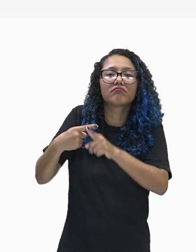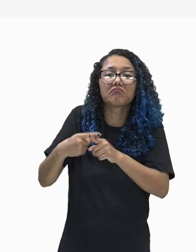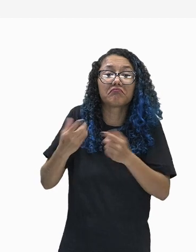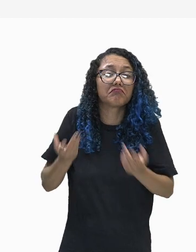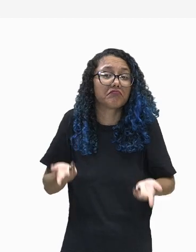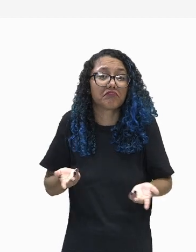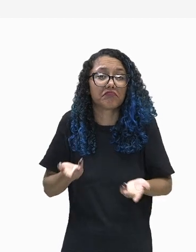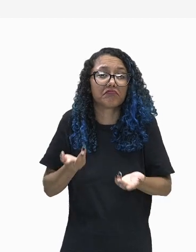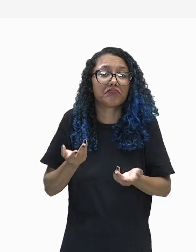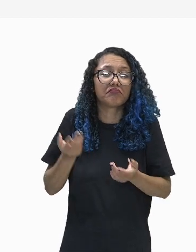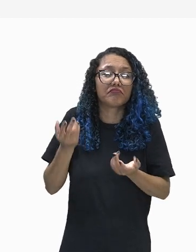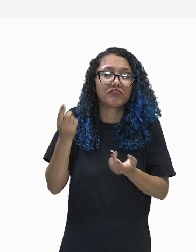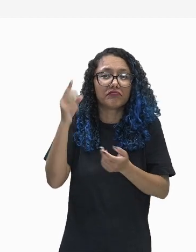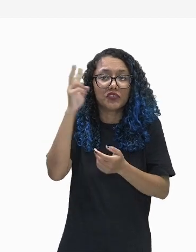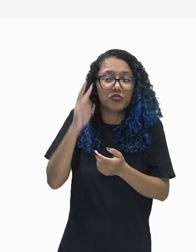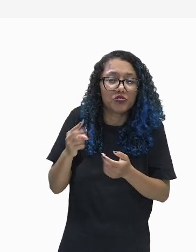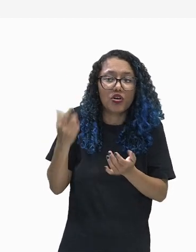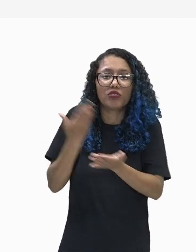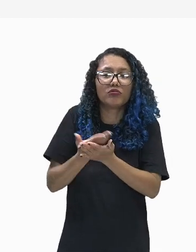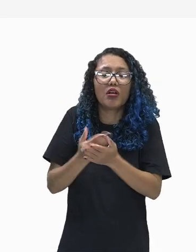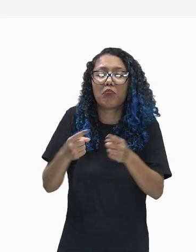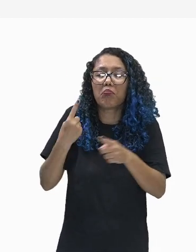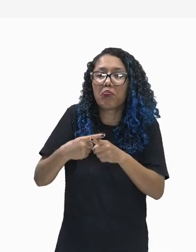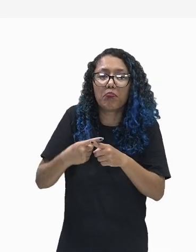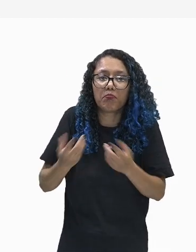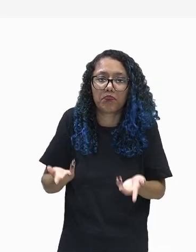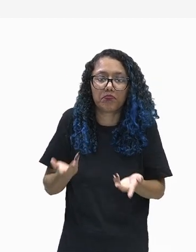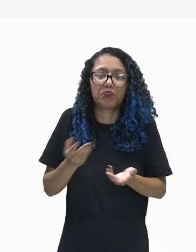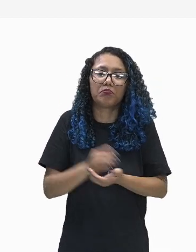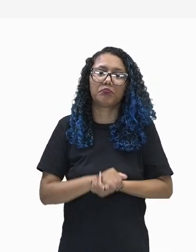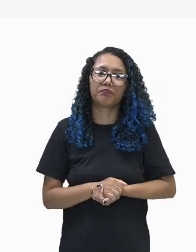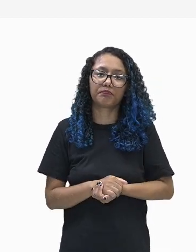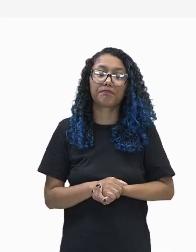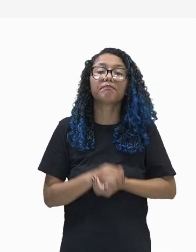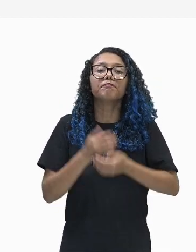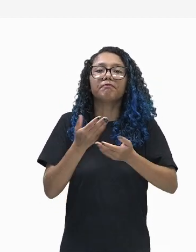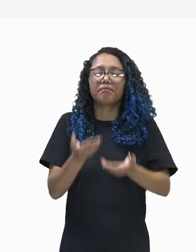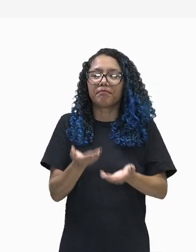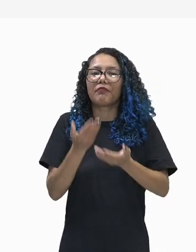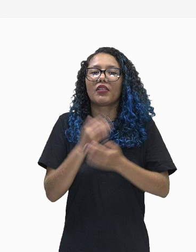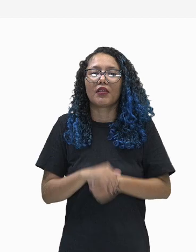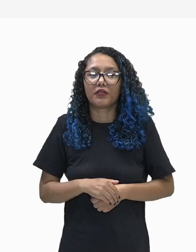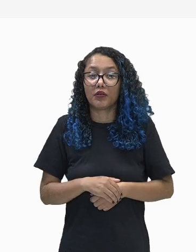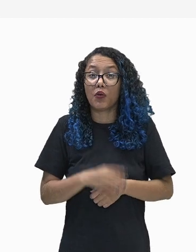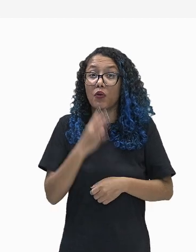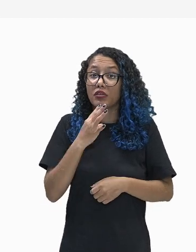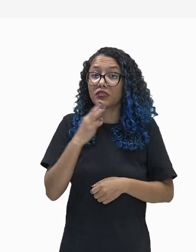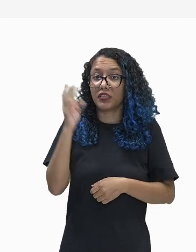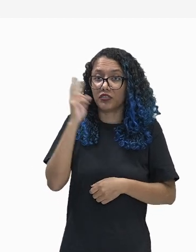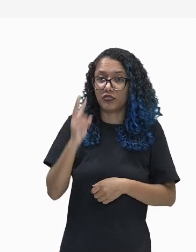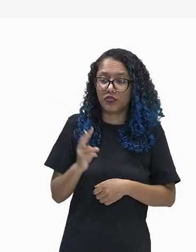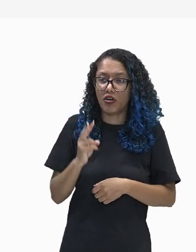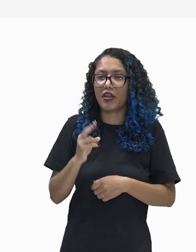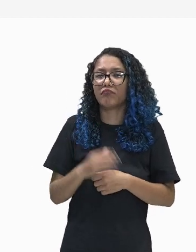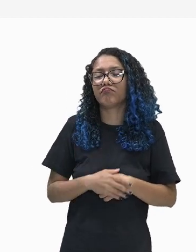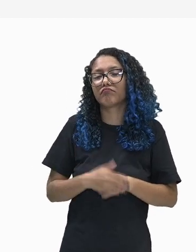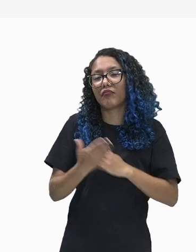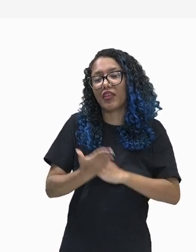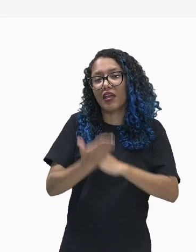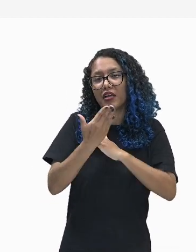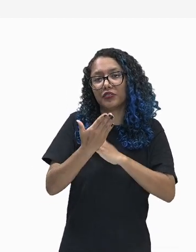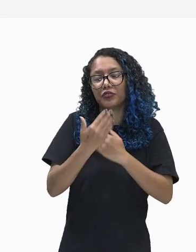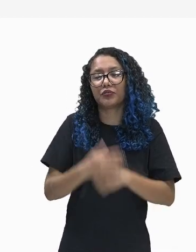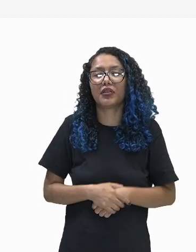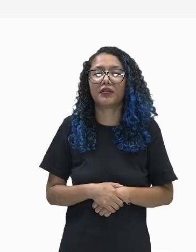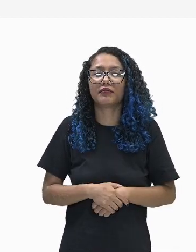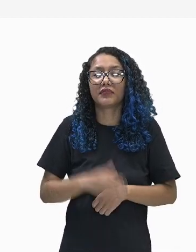estudar história? O conhecimento histórico ajuda na compreensão do homem enquanto ser que constrói